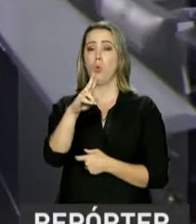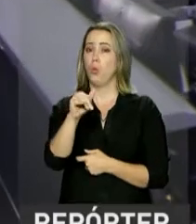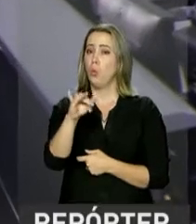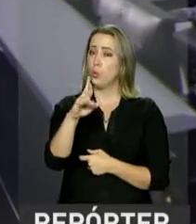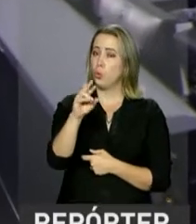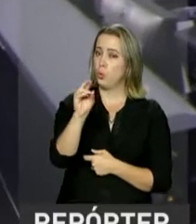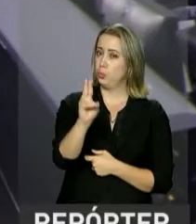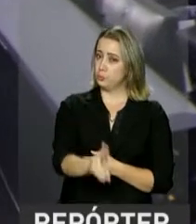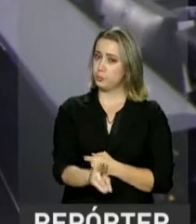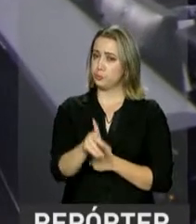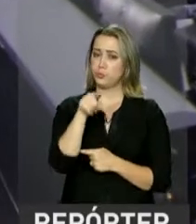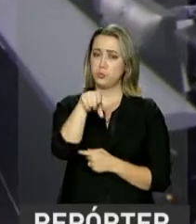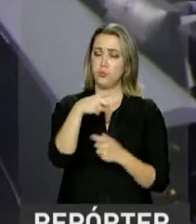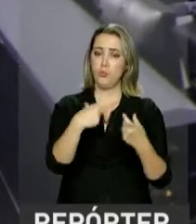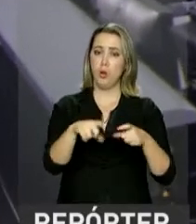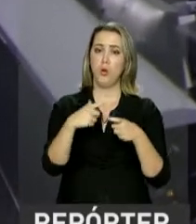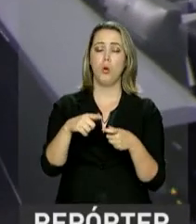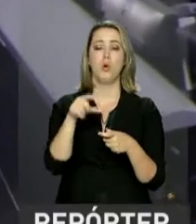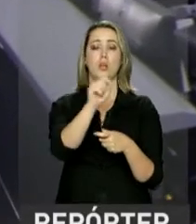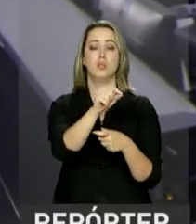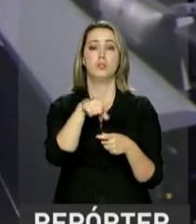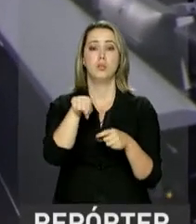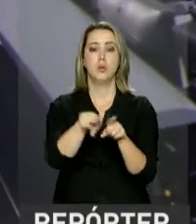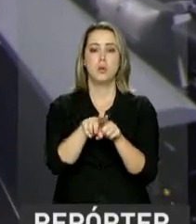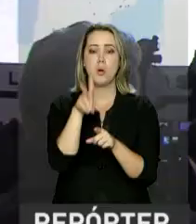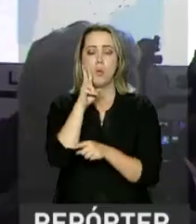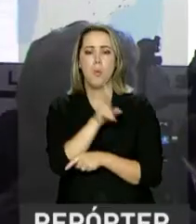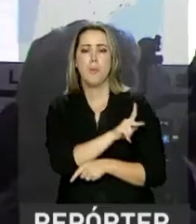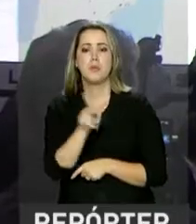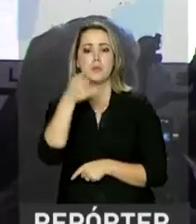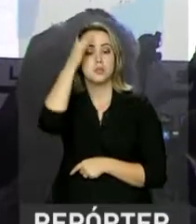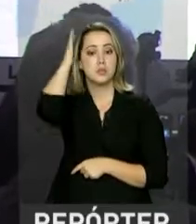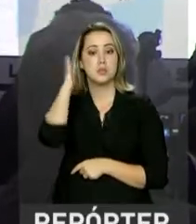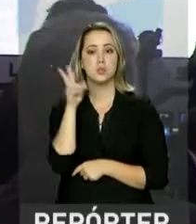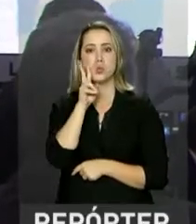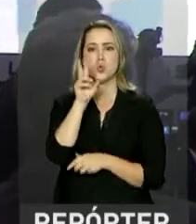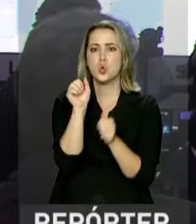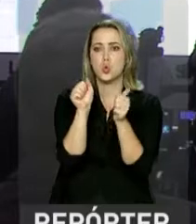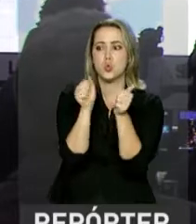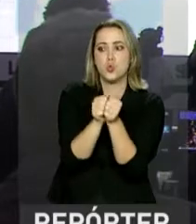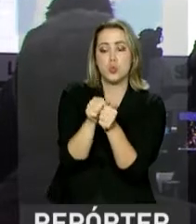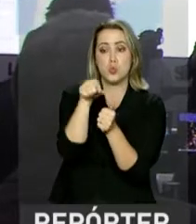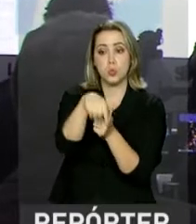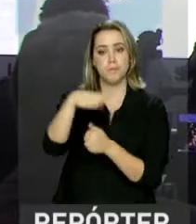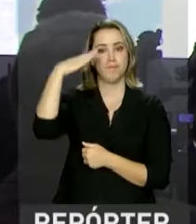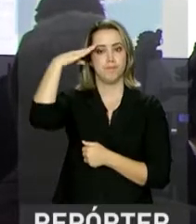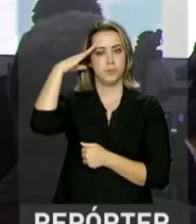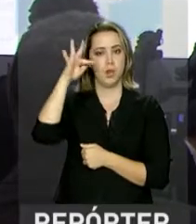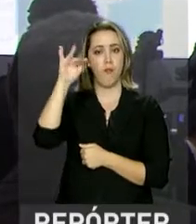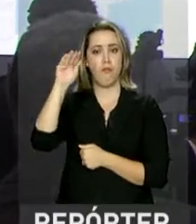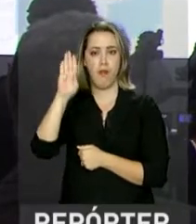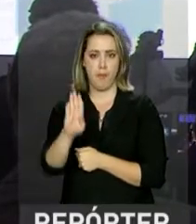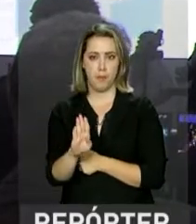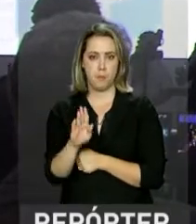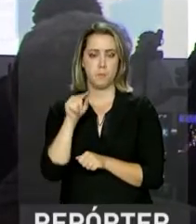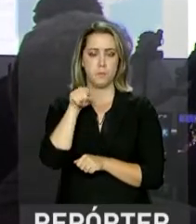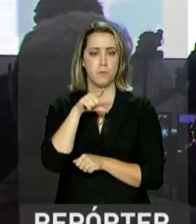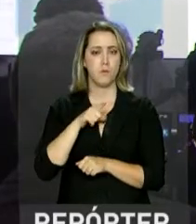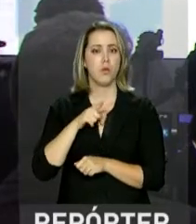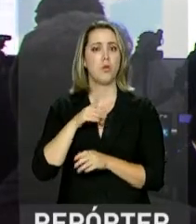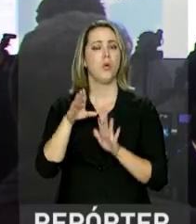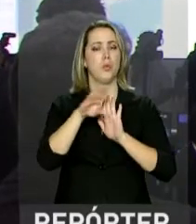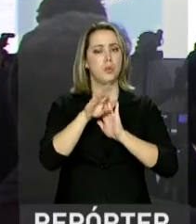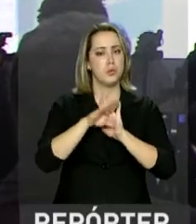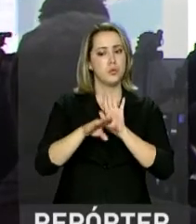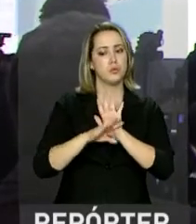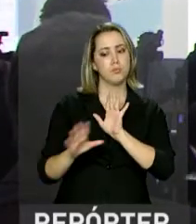o presidente michel temer acompanhou o lançamento em tempo real no centro de controle do comando da aeronáutica em brasília o projeto é uma